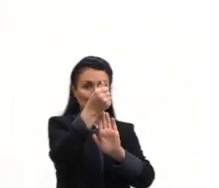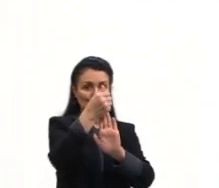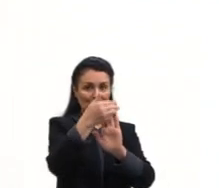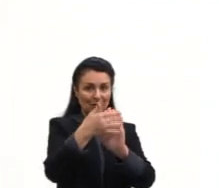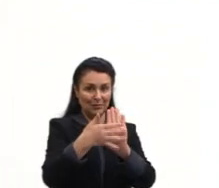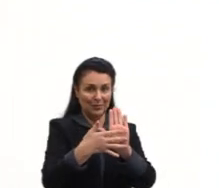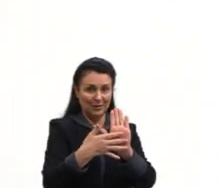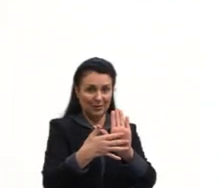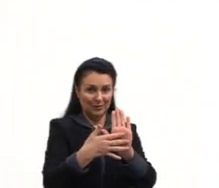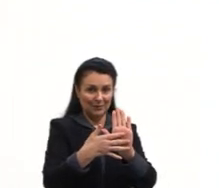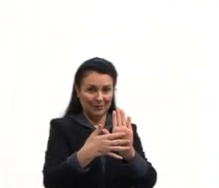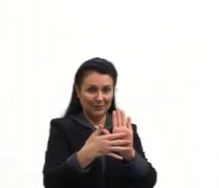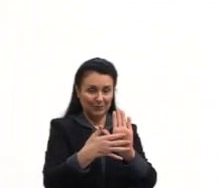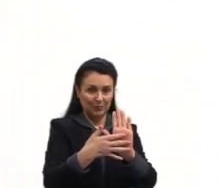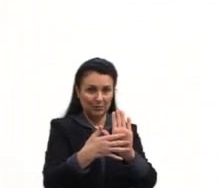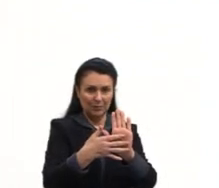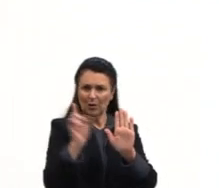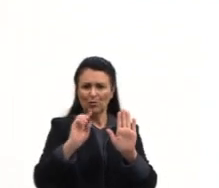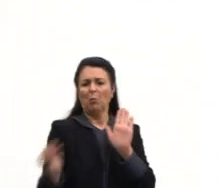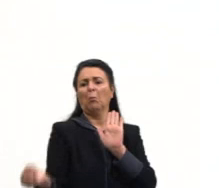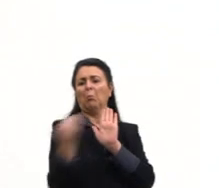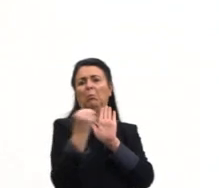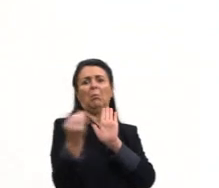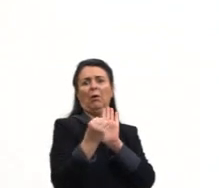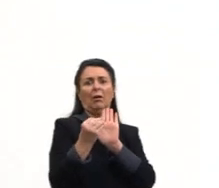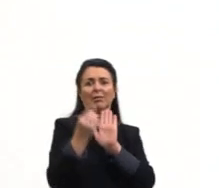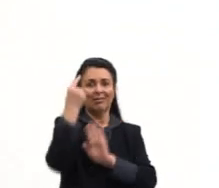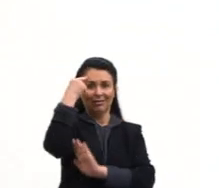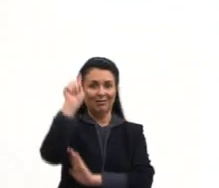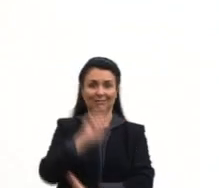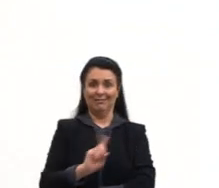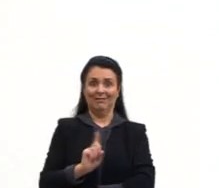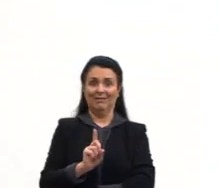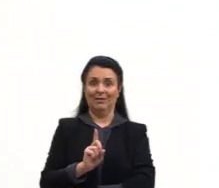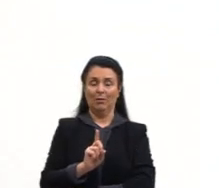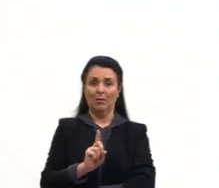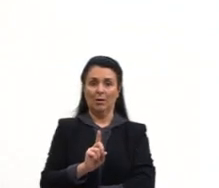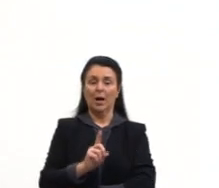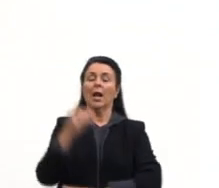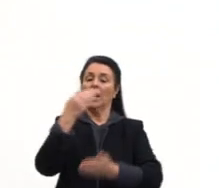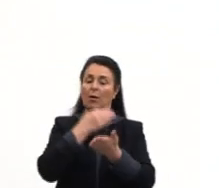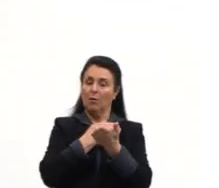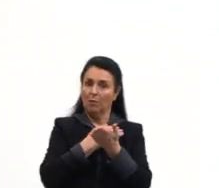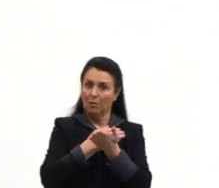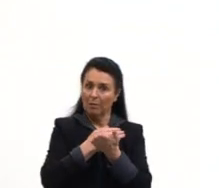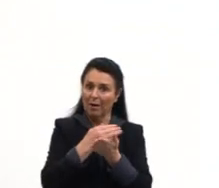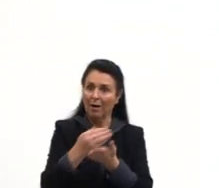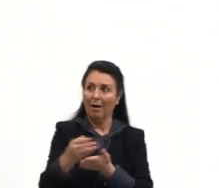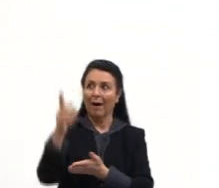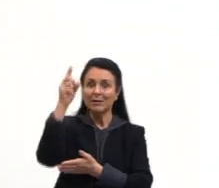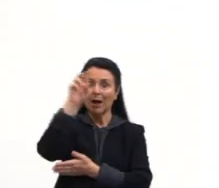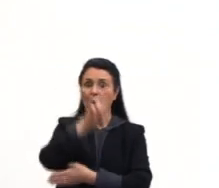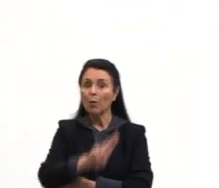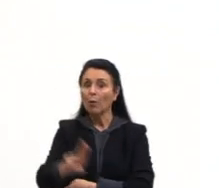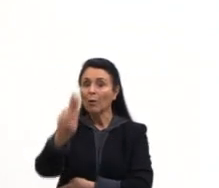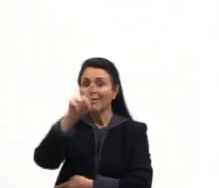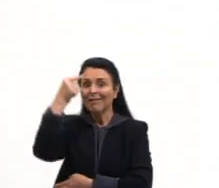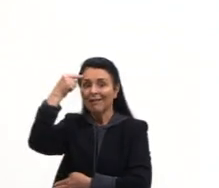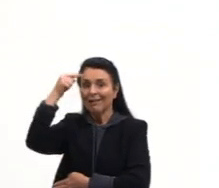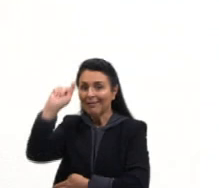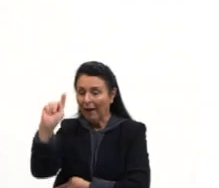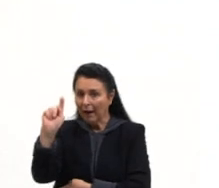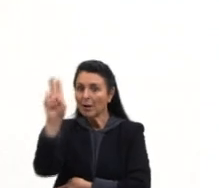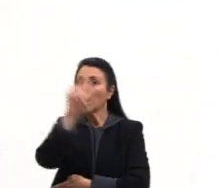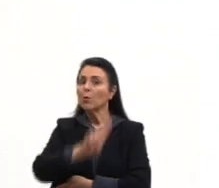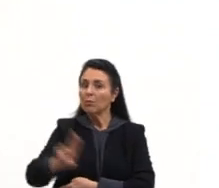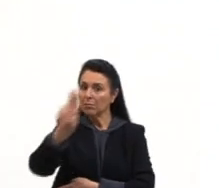ela não simplesmente deposita a ideia ali Lá começa essa ideia né Trabalhando essa